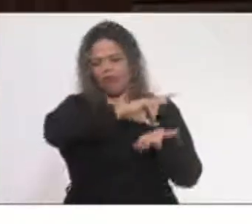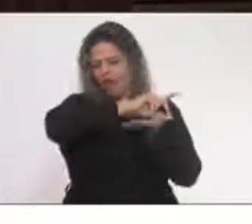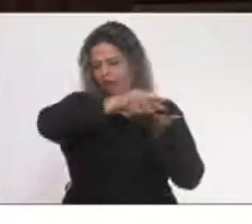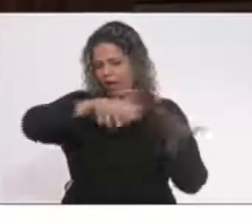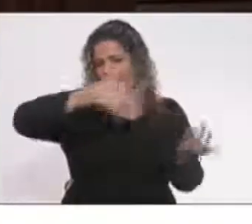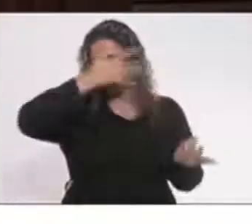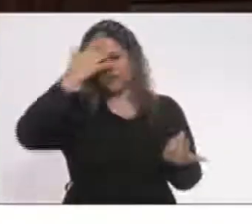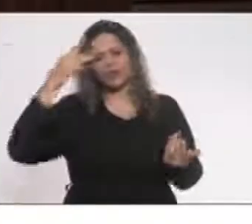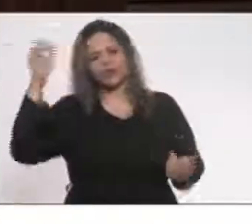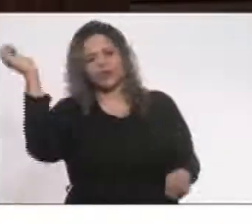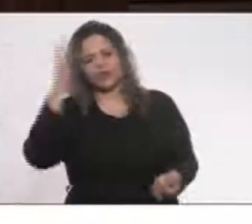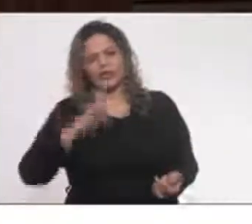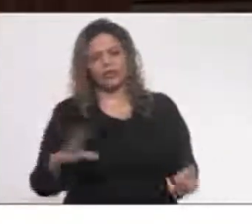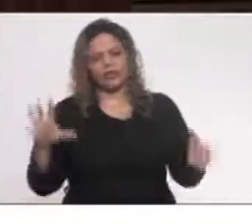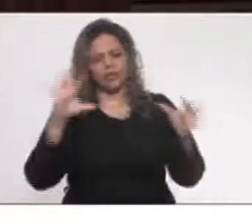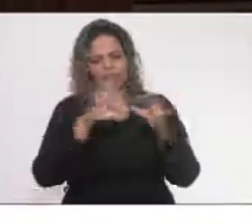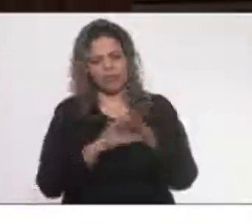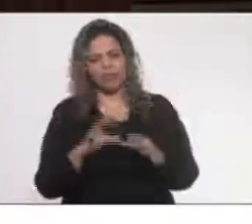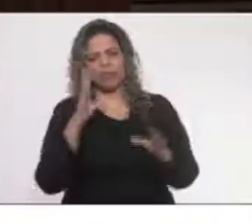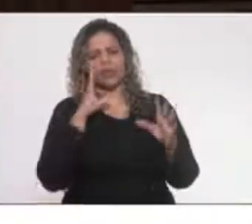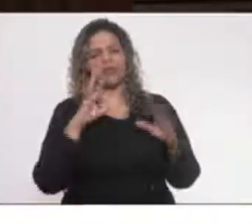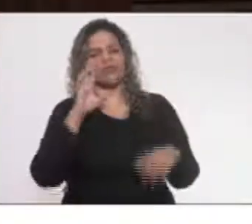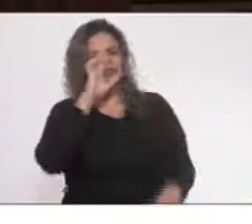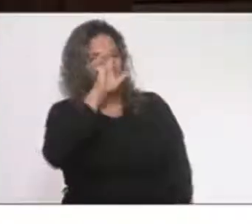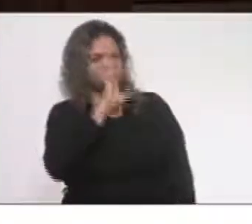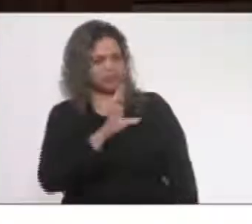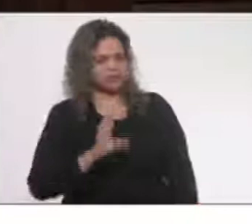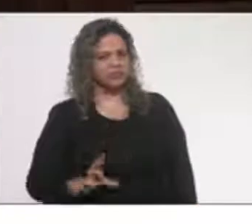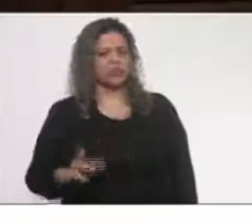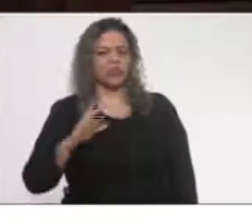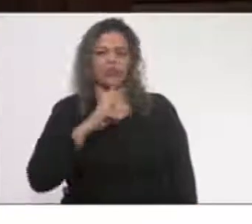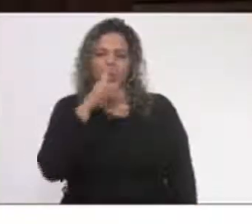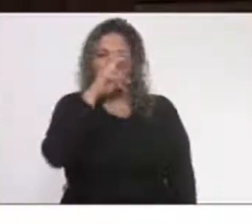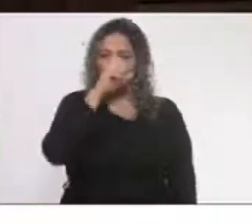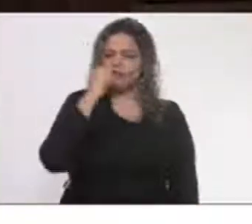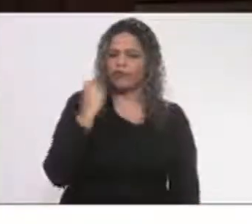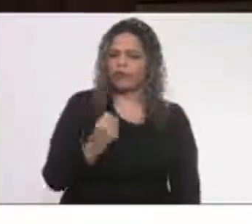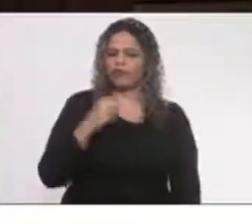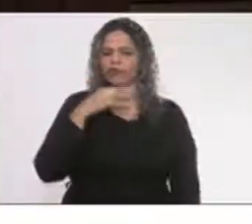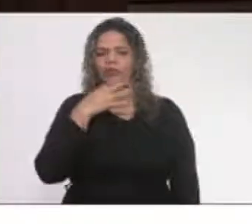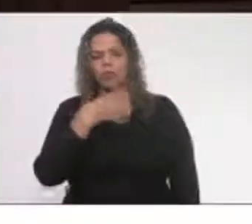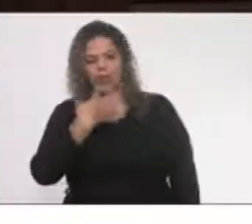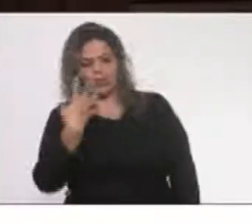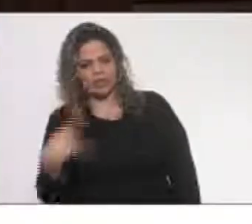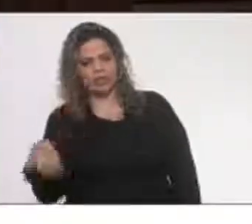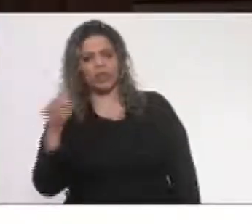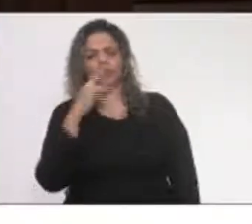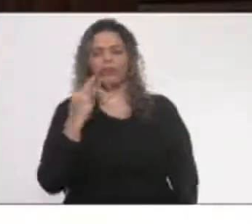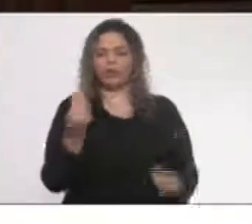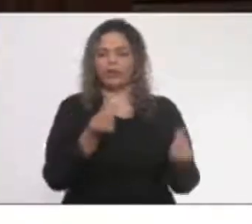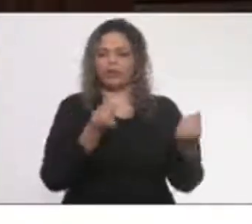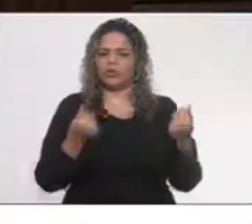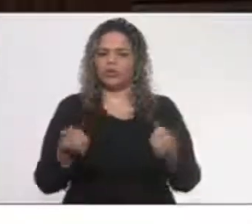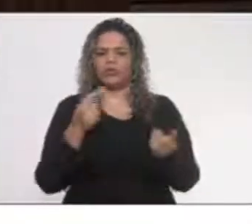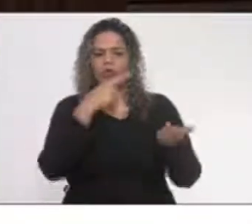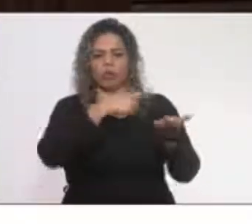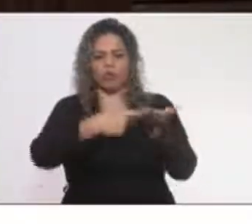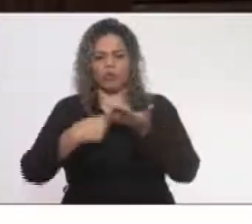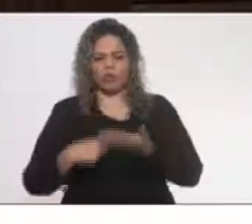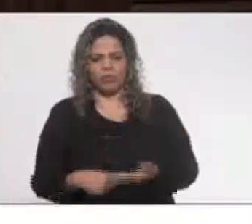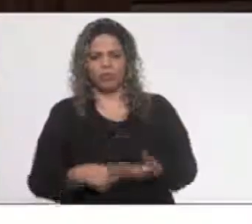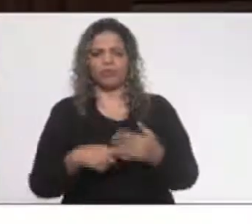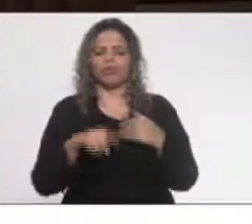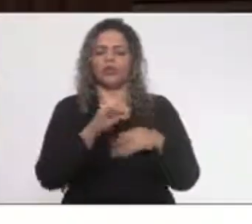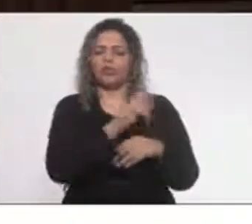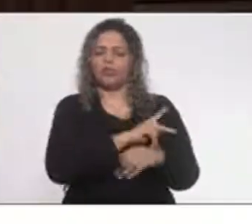nacionais ligadas à educação estavam todas representadas pela força, pelo reconhecimento, pelo prestígio e pelo compromisso